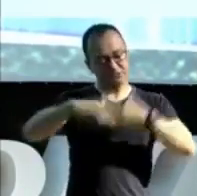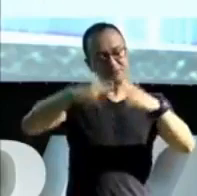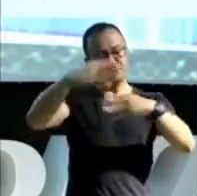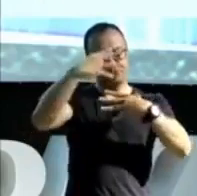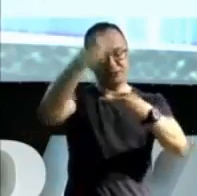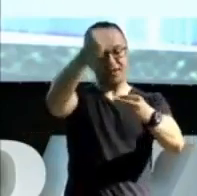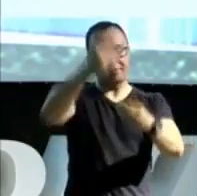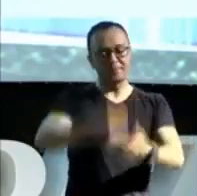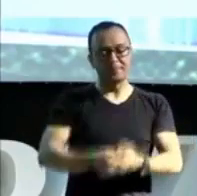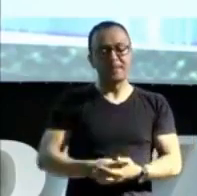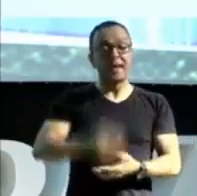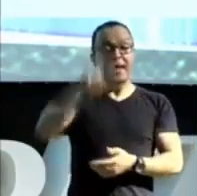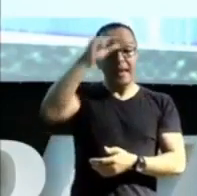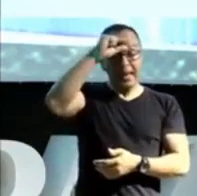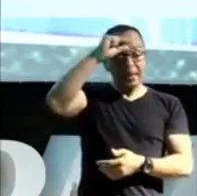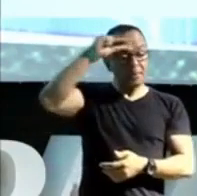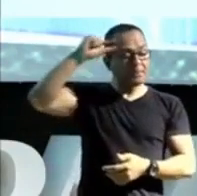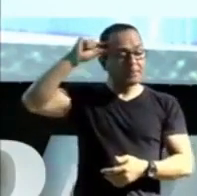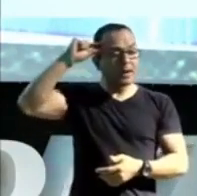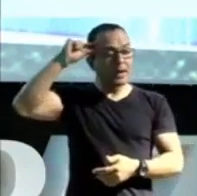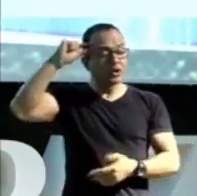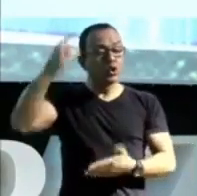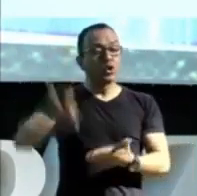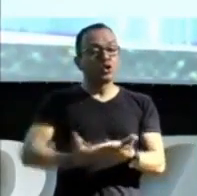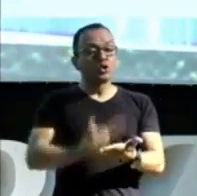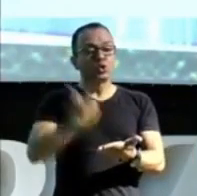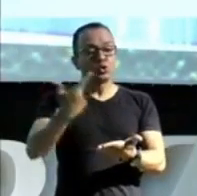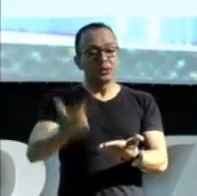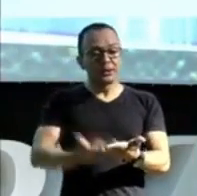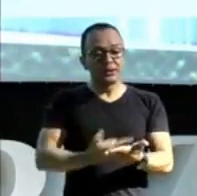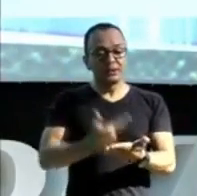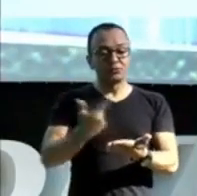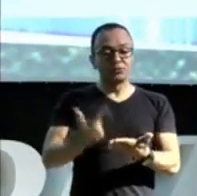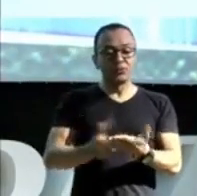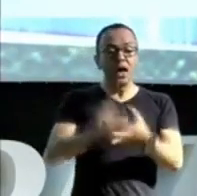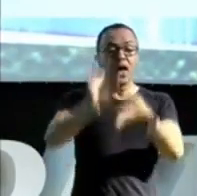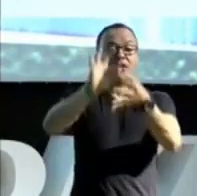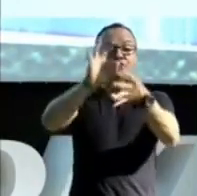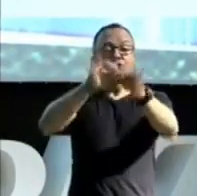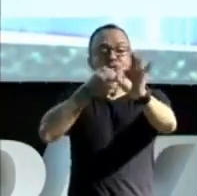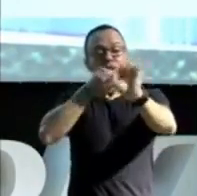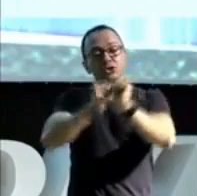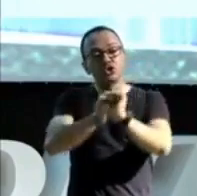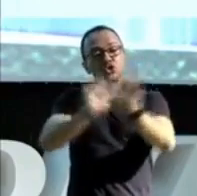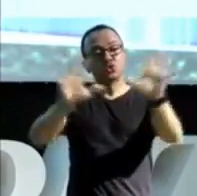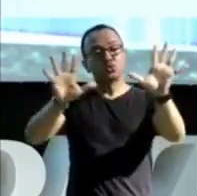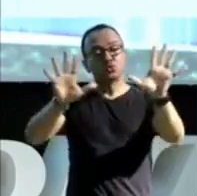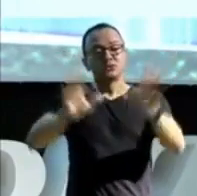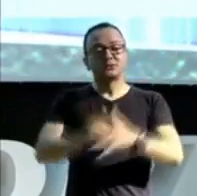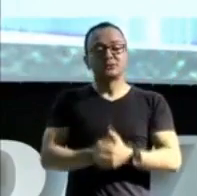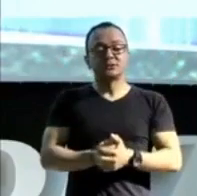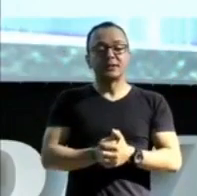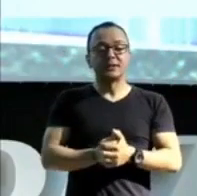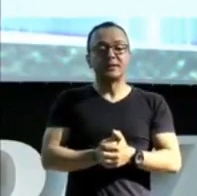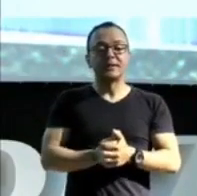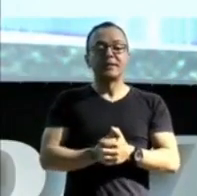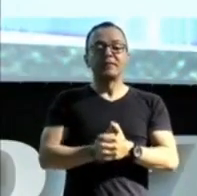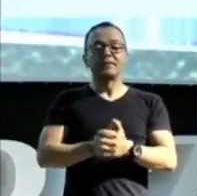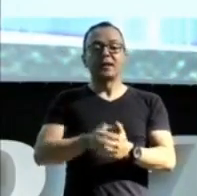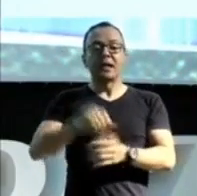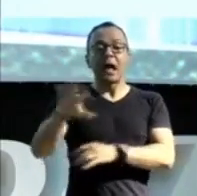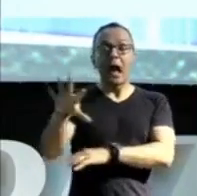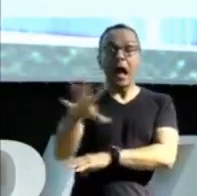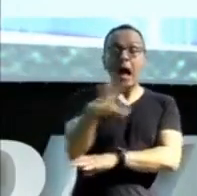capítulo 40 do livro Vinha de Luz: a árvore da fé